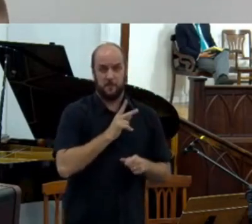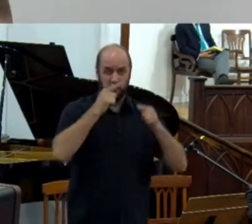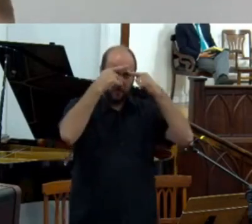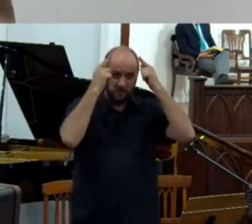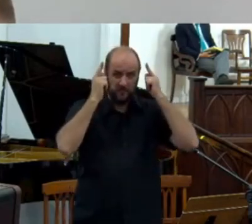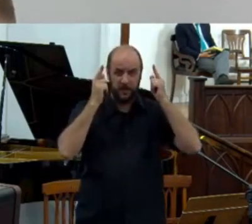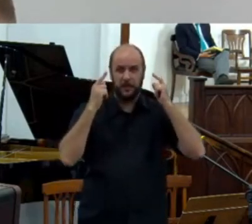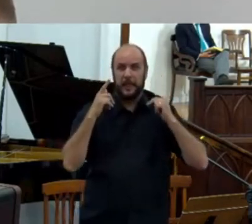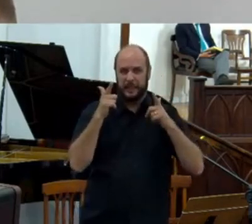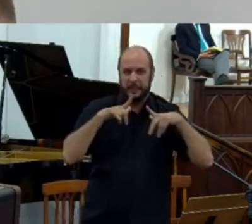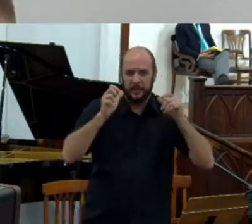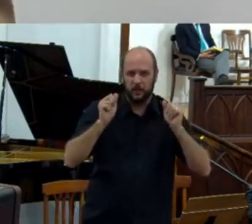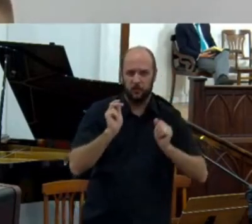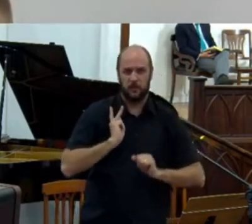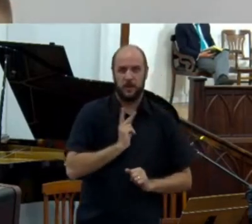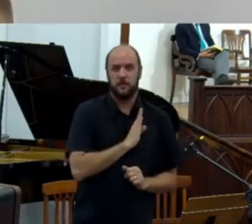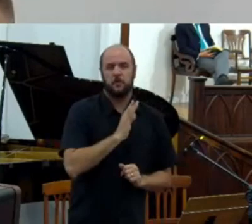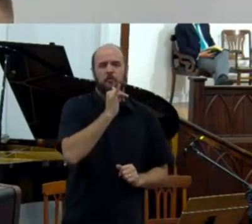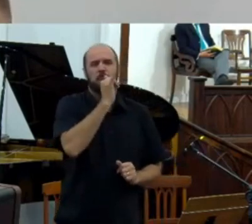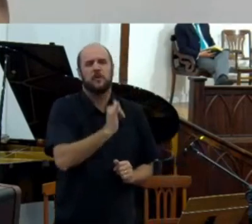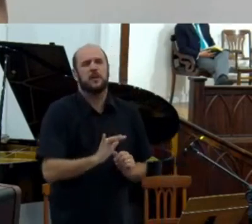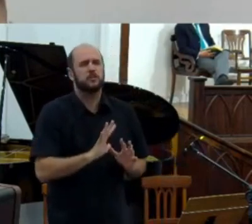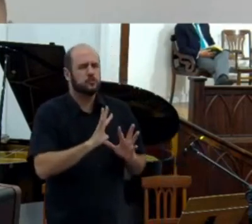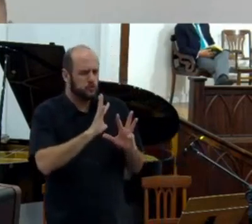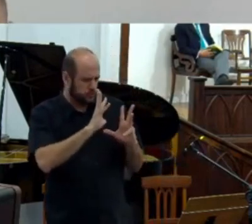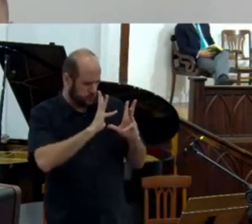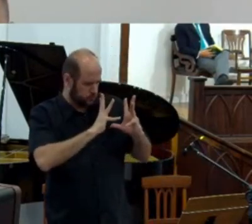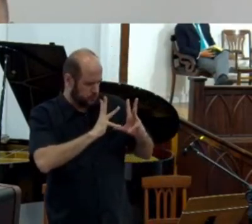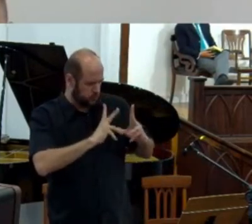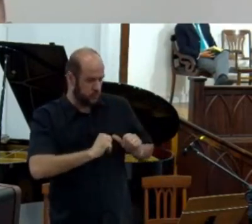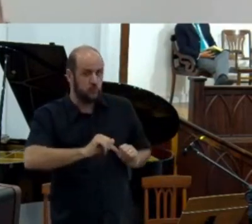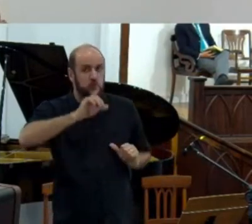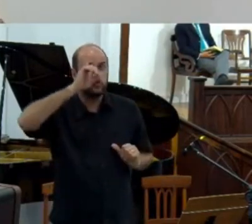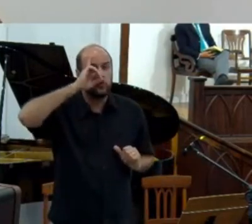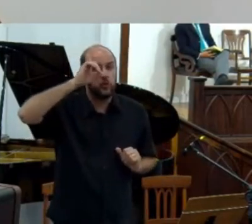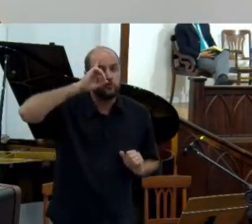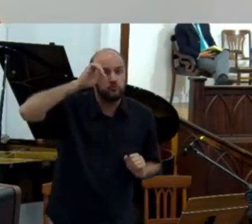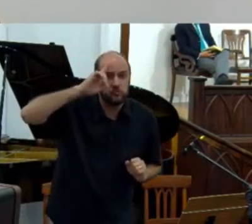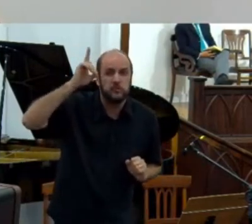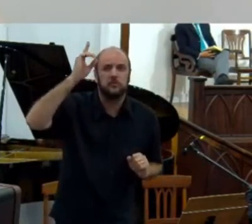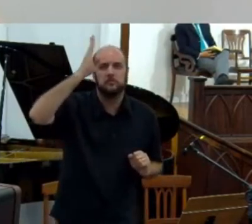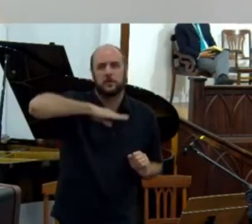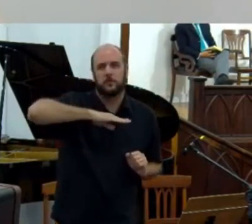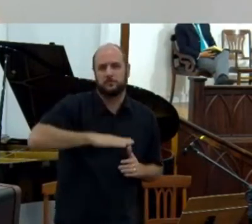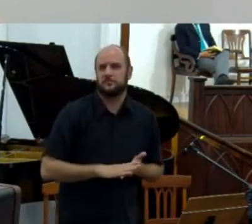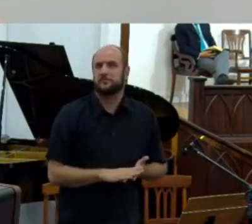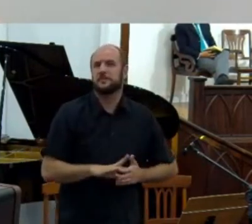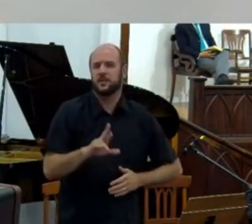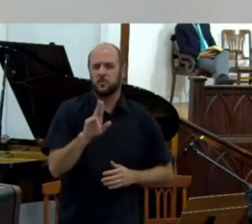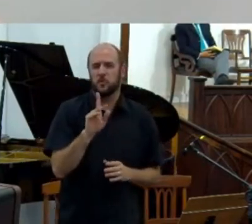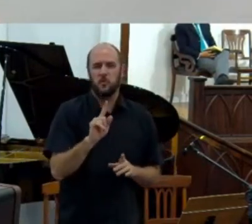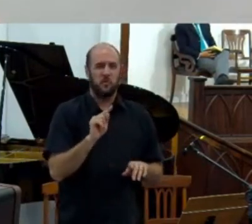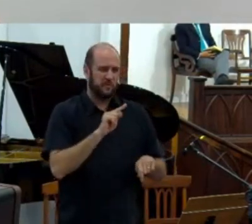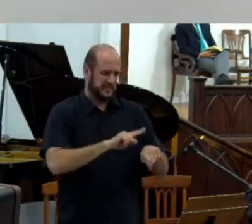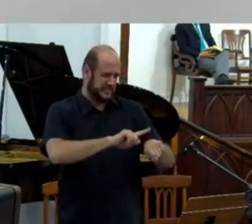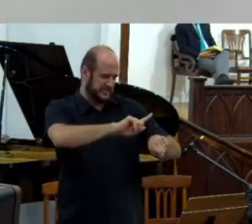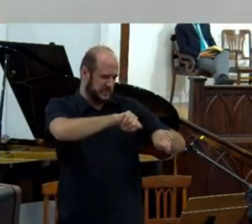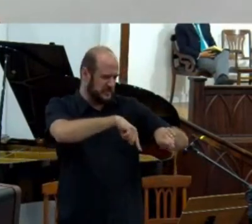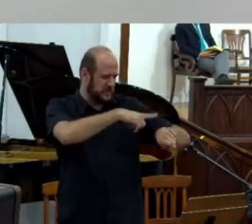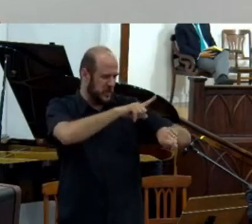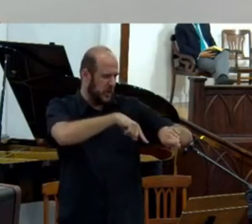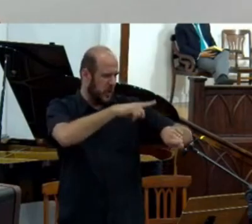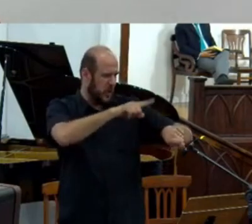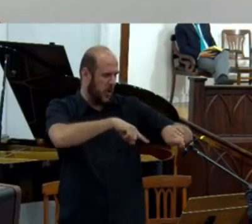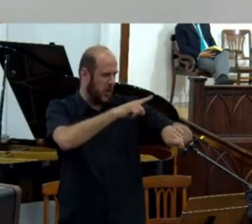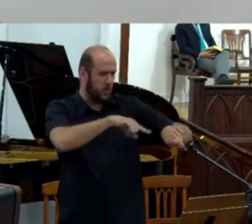todo o desígnio do coração do ser humano era todo o dia mau. É como se cada segundo, cada minuto das